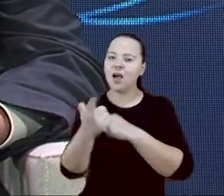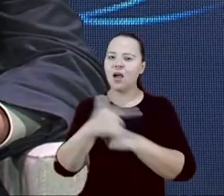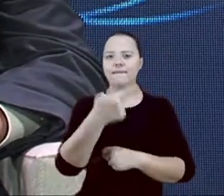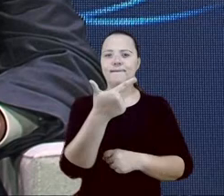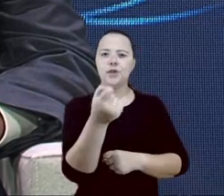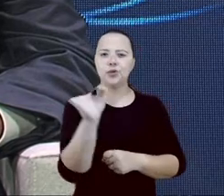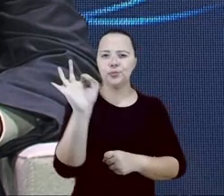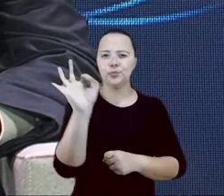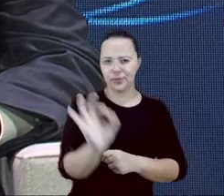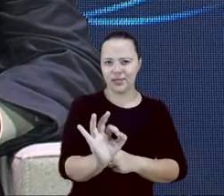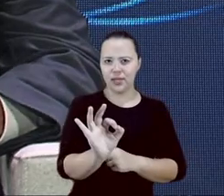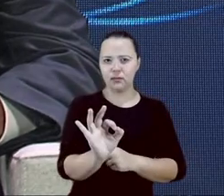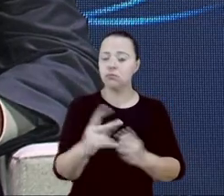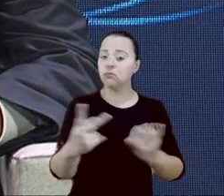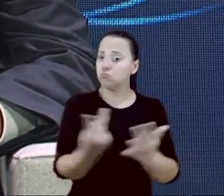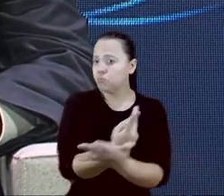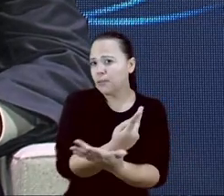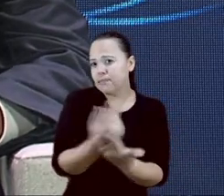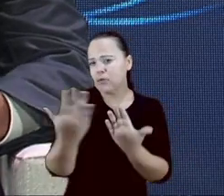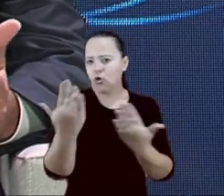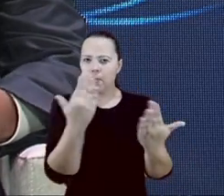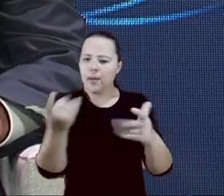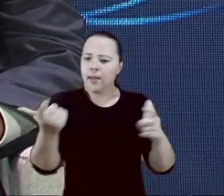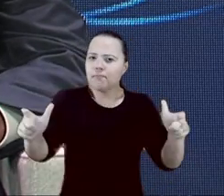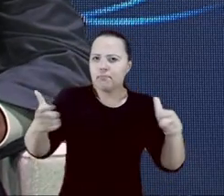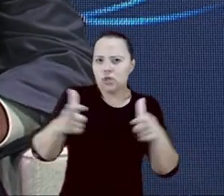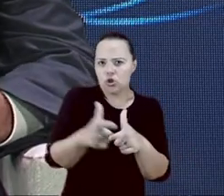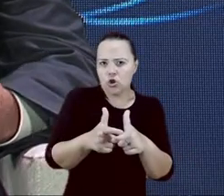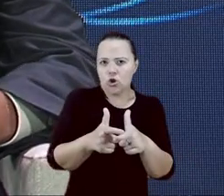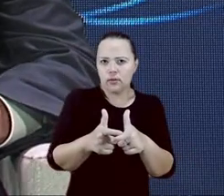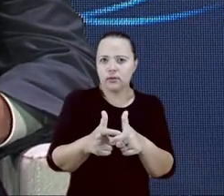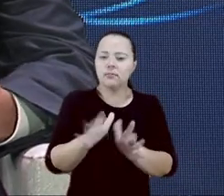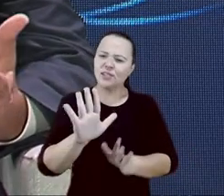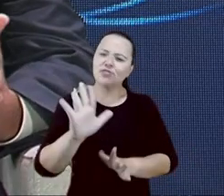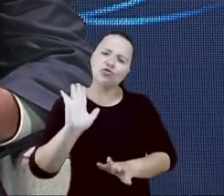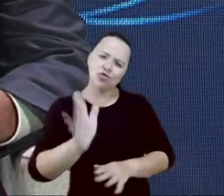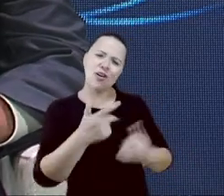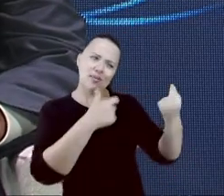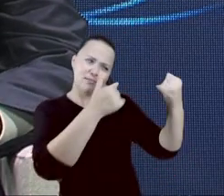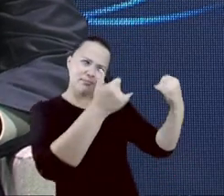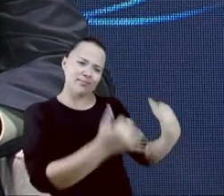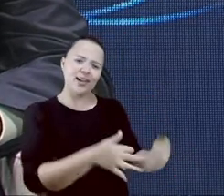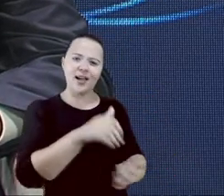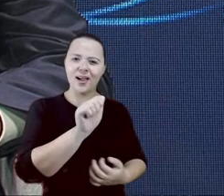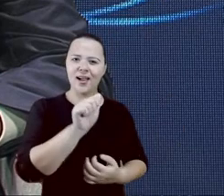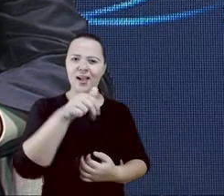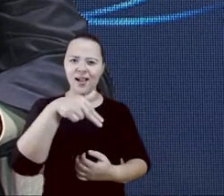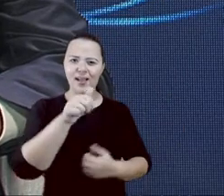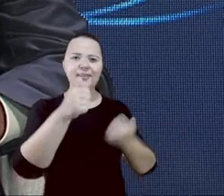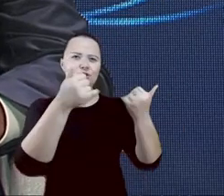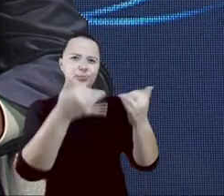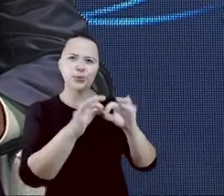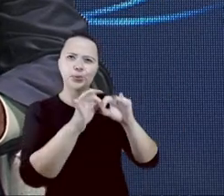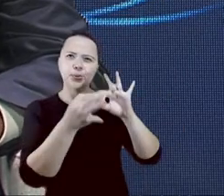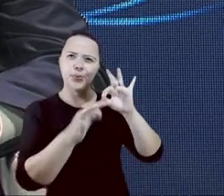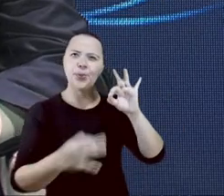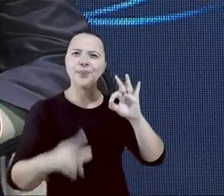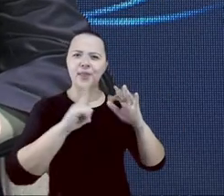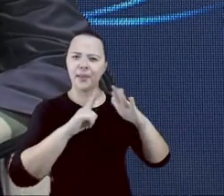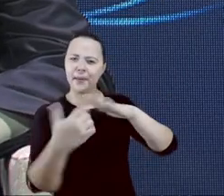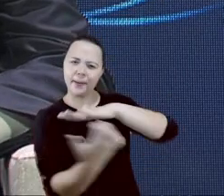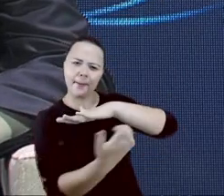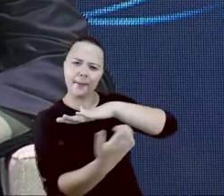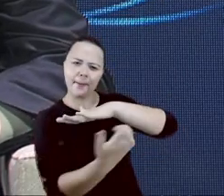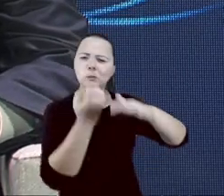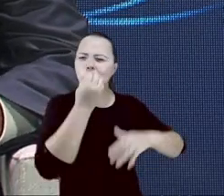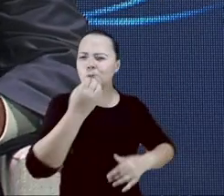é impacto em spread né já falou a gente tem visto várias operações é de empresas muito boas por